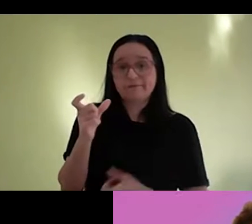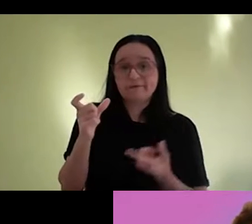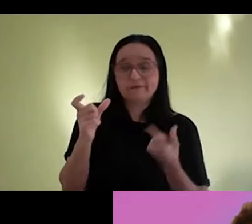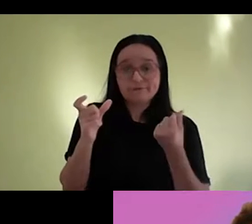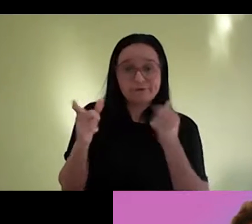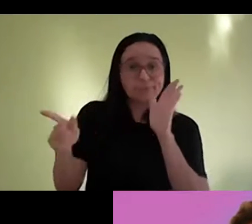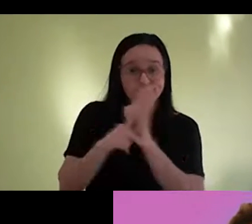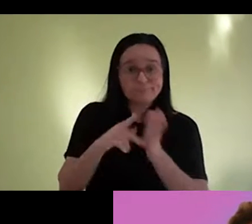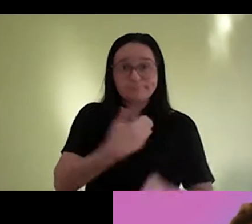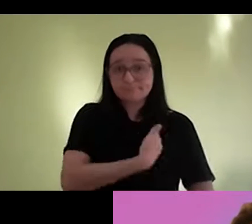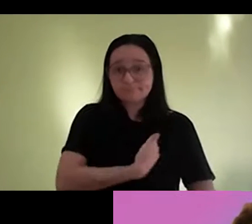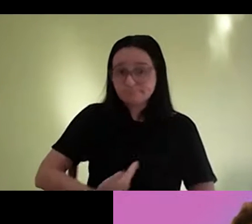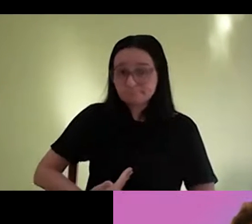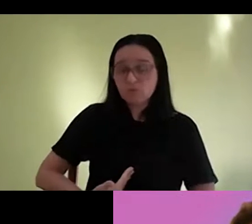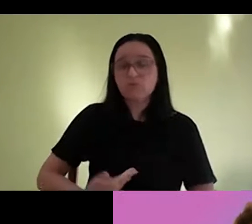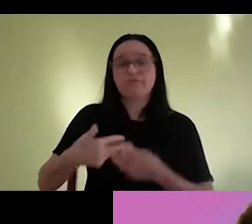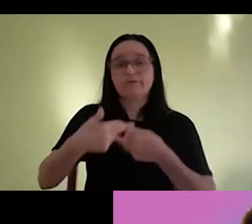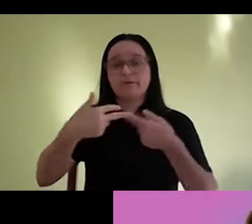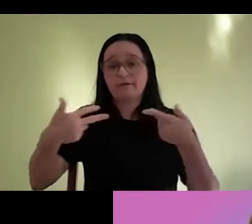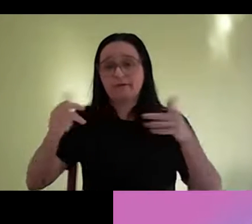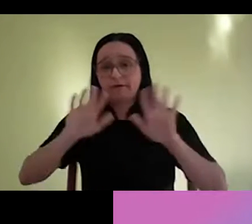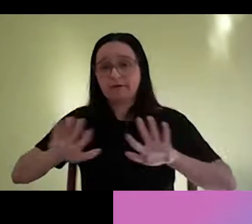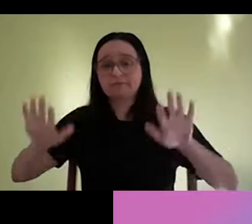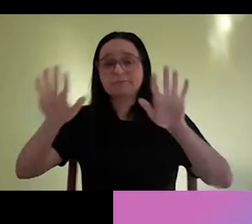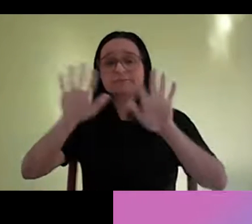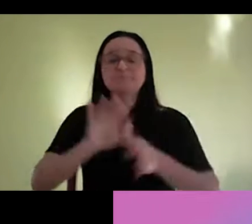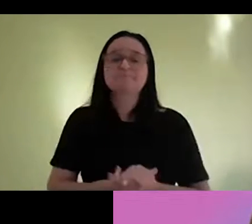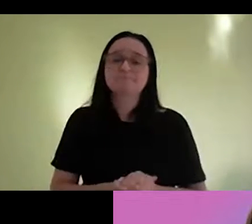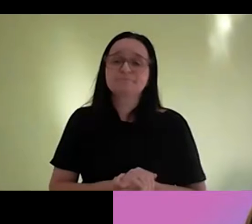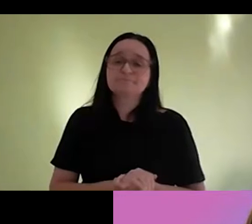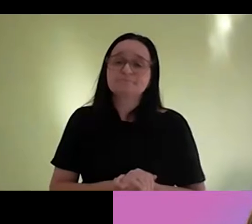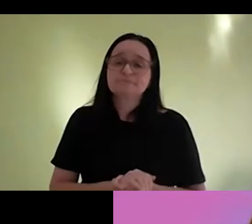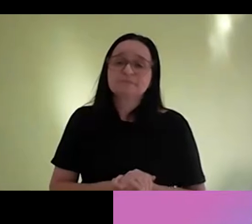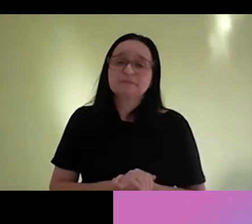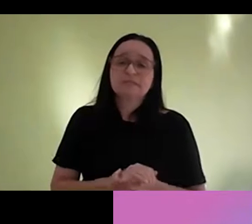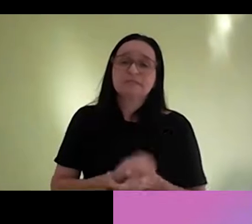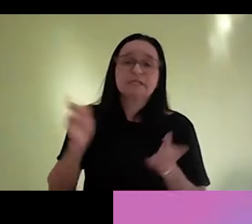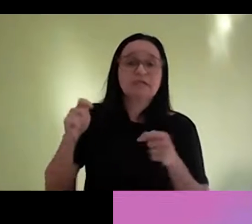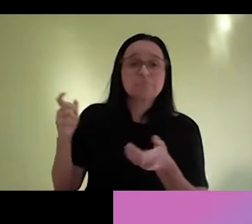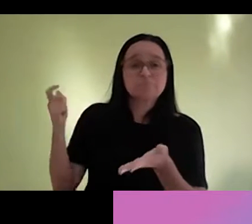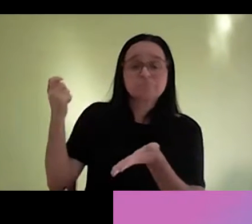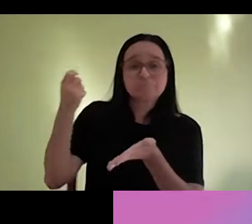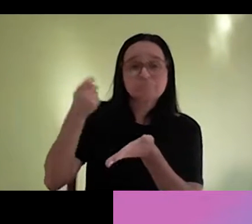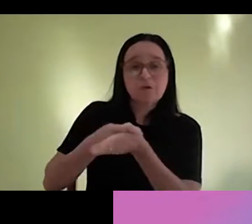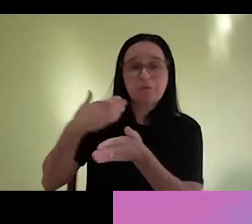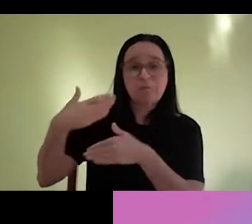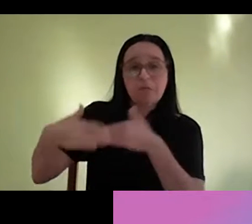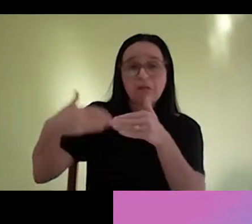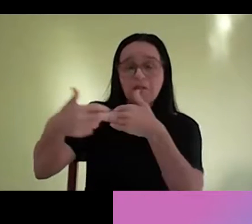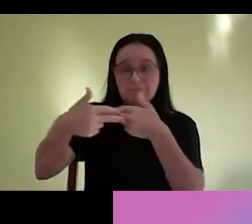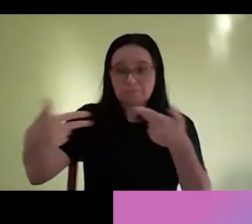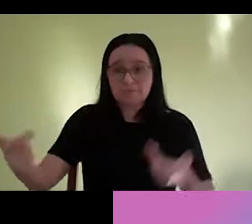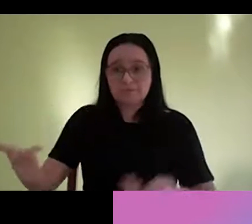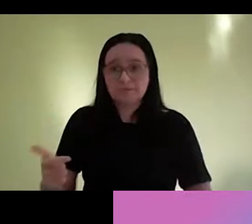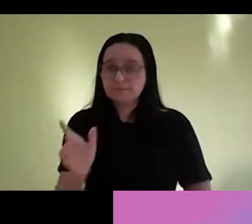governo, tá bom? Então, tem um controle fiduciário aí que faz com que você tenha o lastro daquilo. Então, aquele